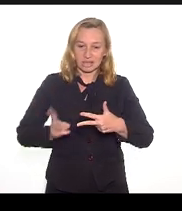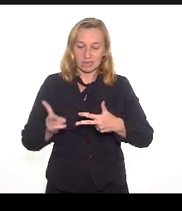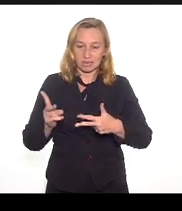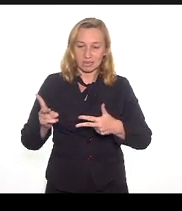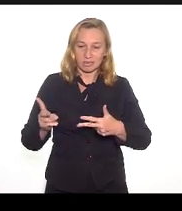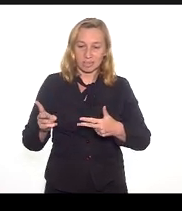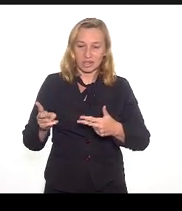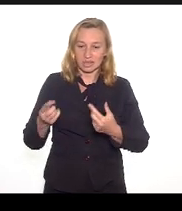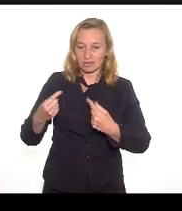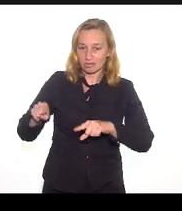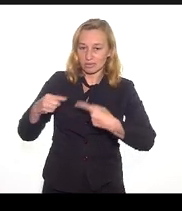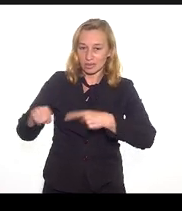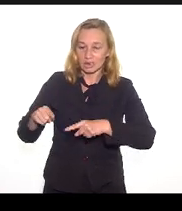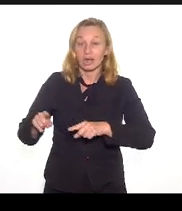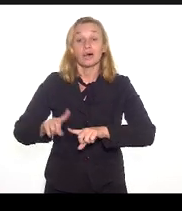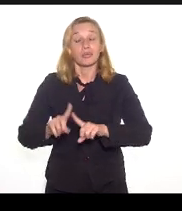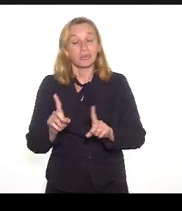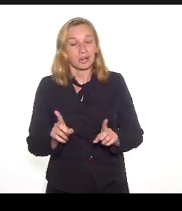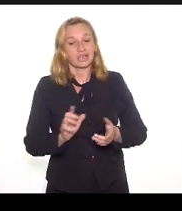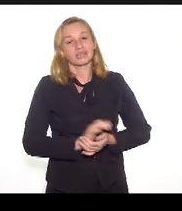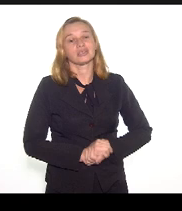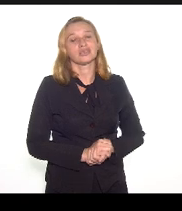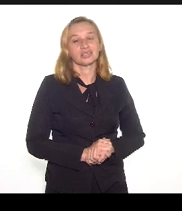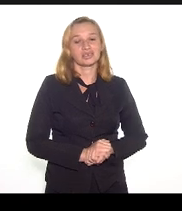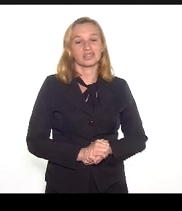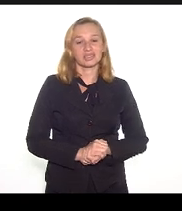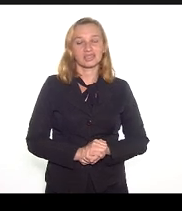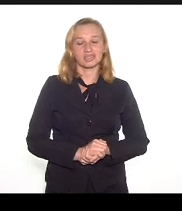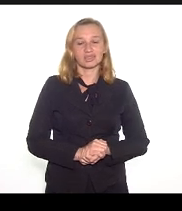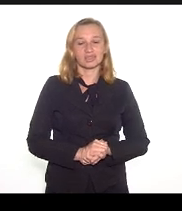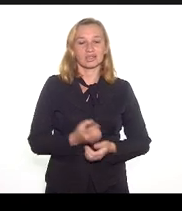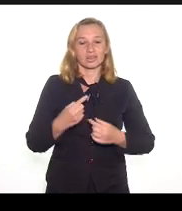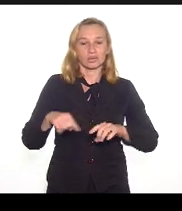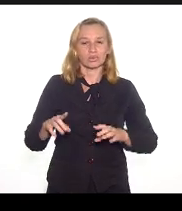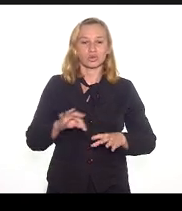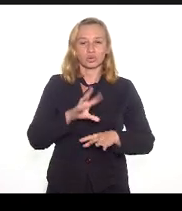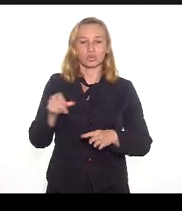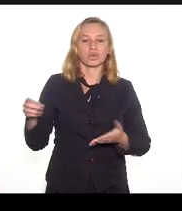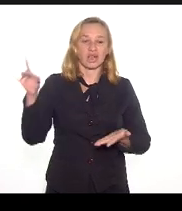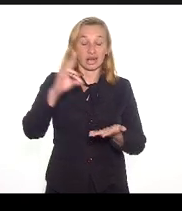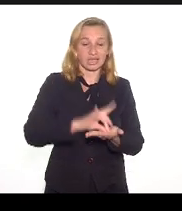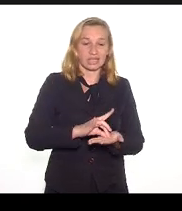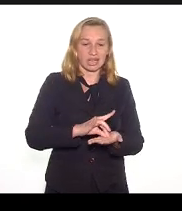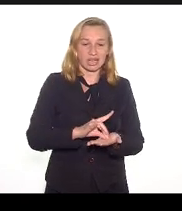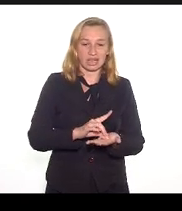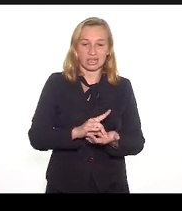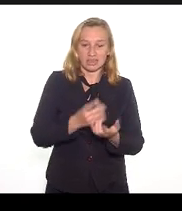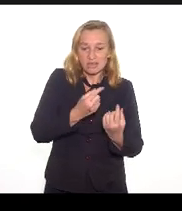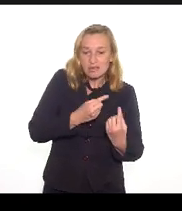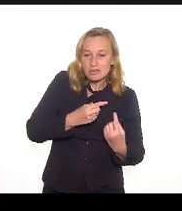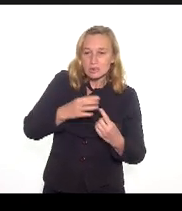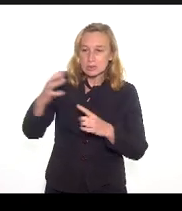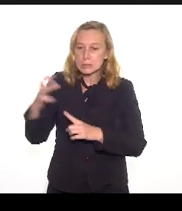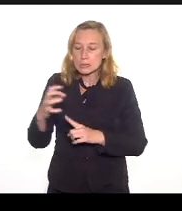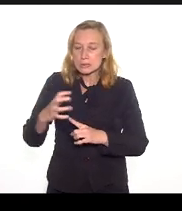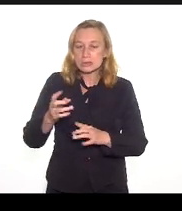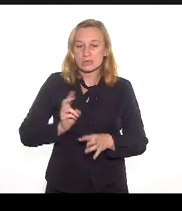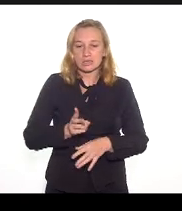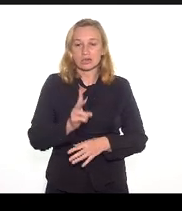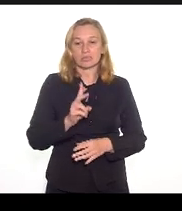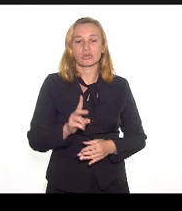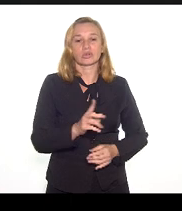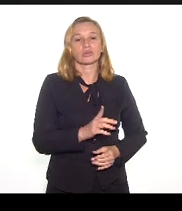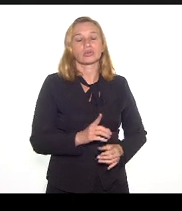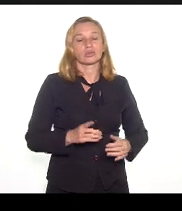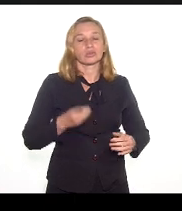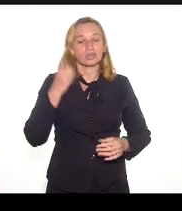E, de uma maneira até um contrassenso à realidade que tentam nos impor o tempo inteiro, o Parlamento